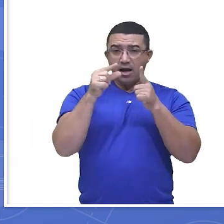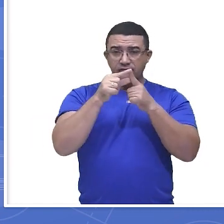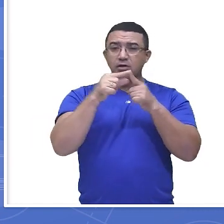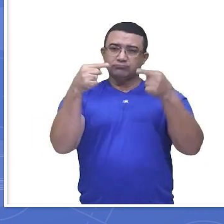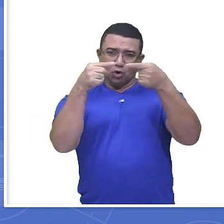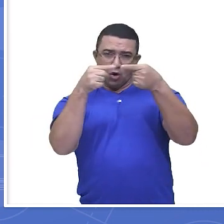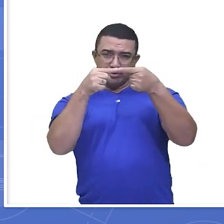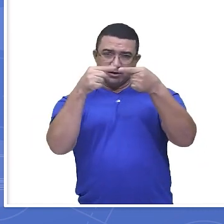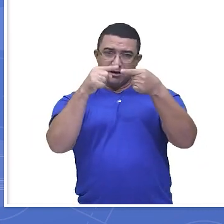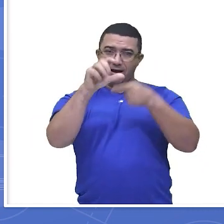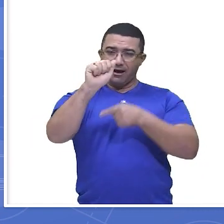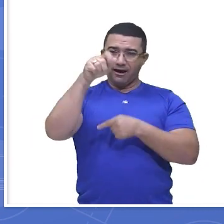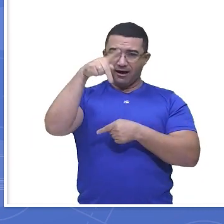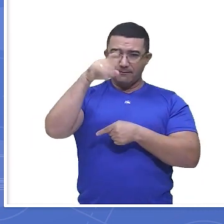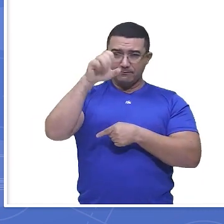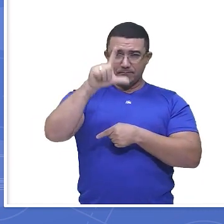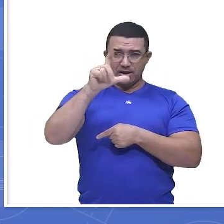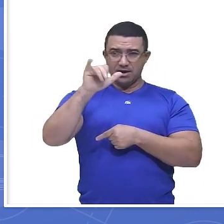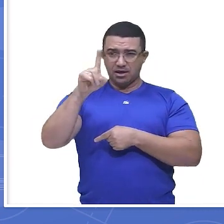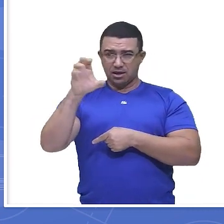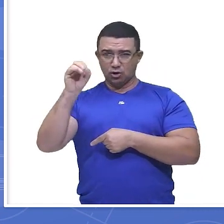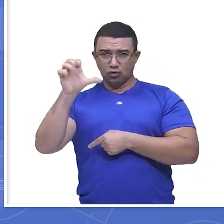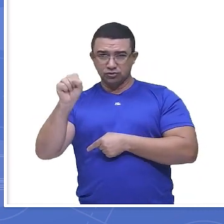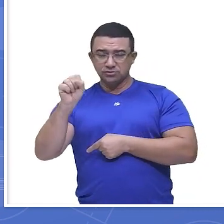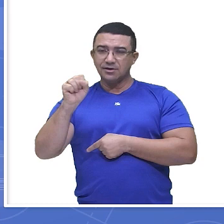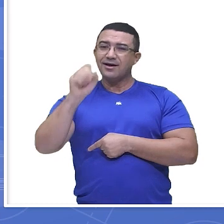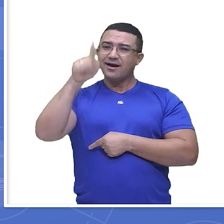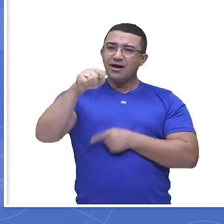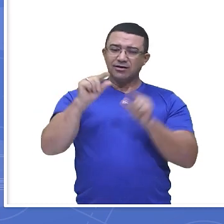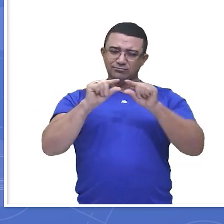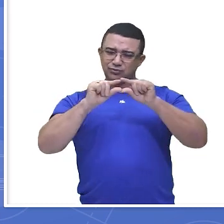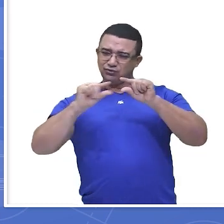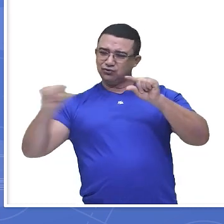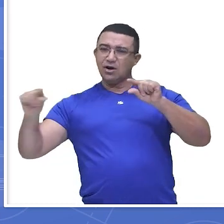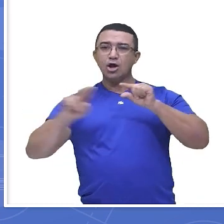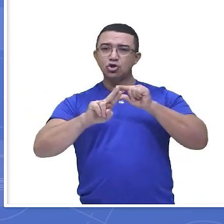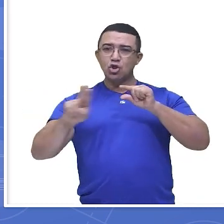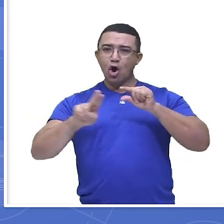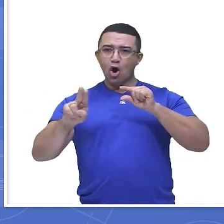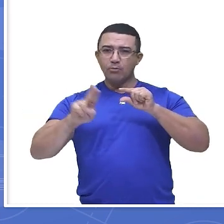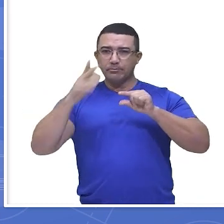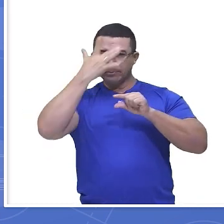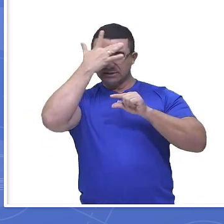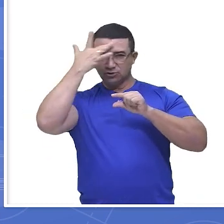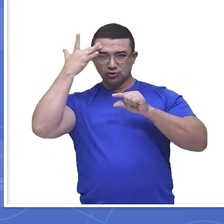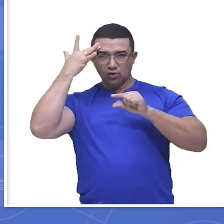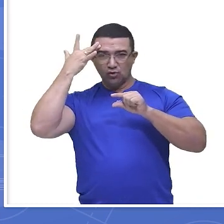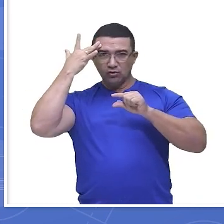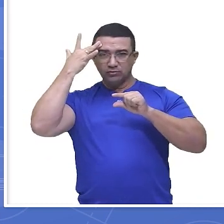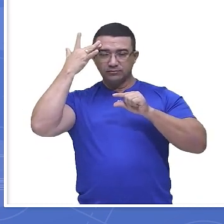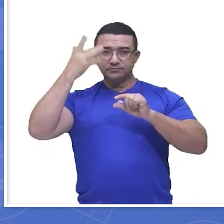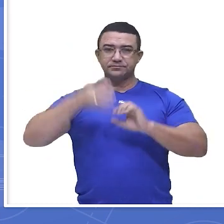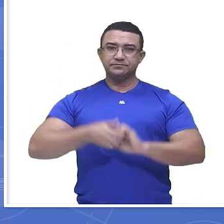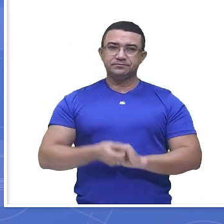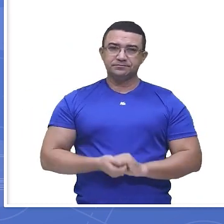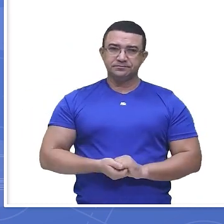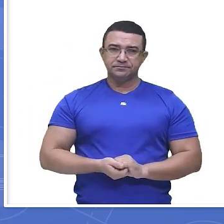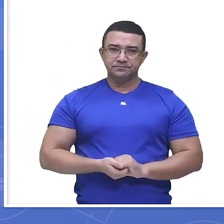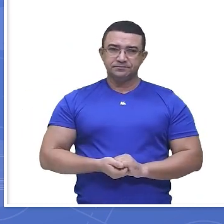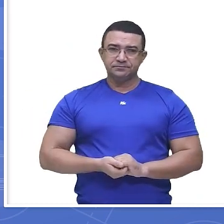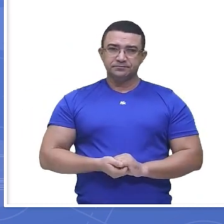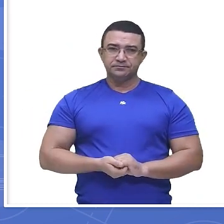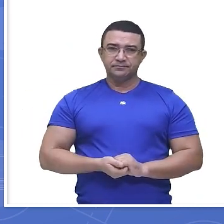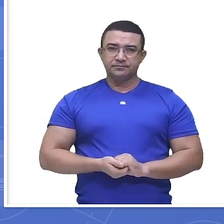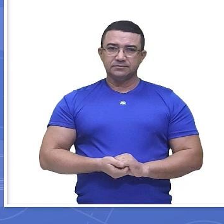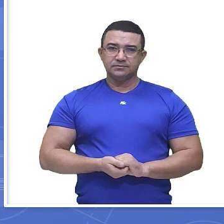apellidos. Para saber o apellido, o apelido, o apellido, como diz os argentinos, né? Nós